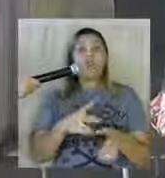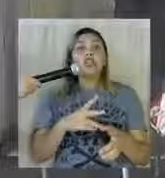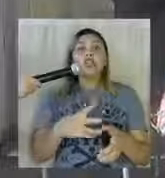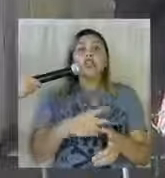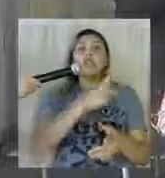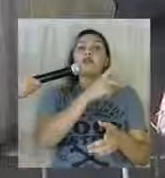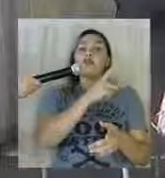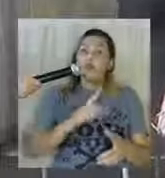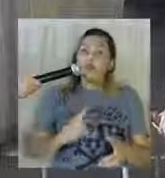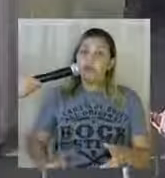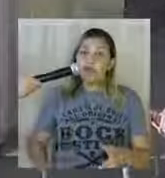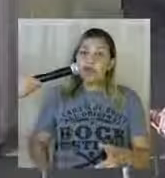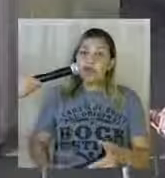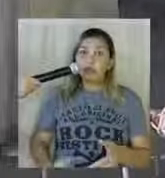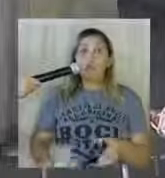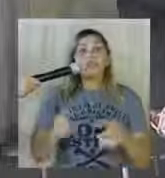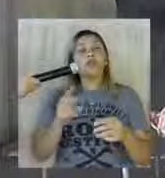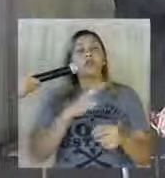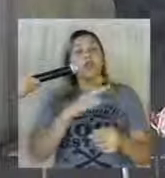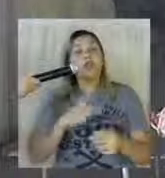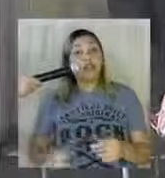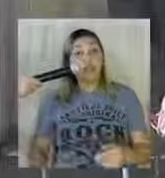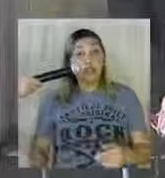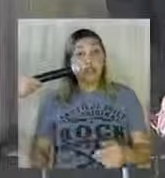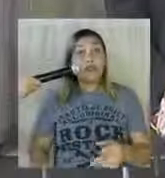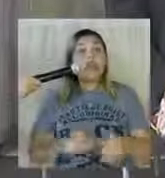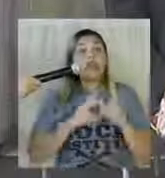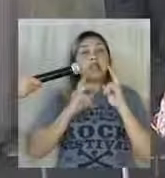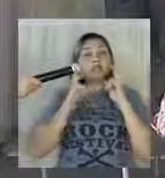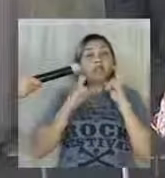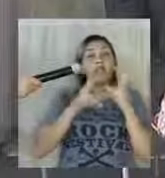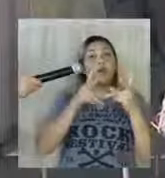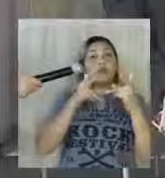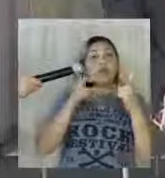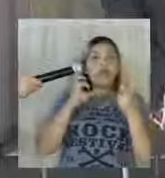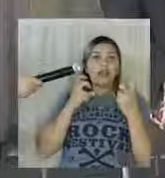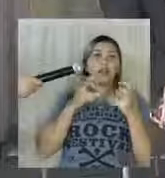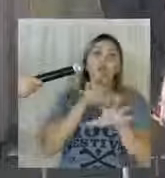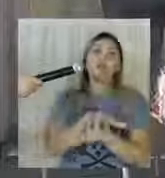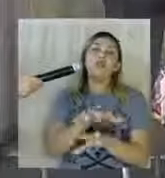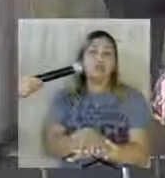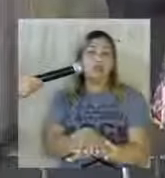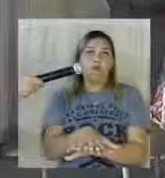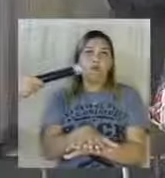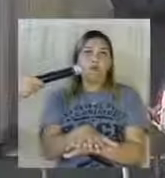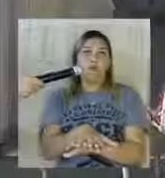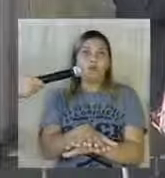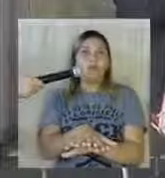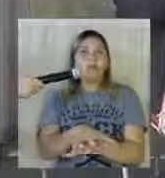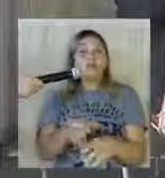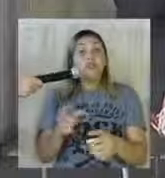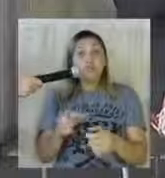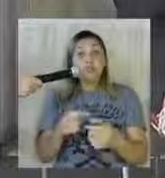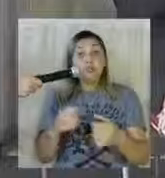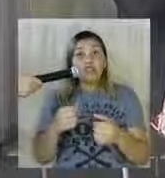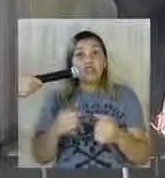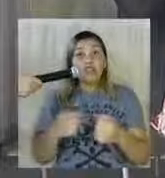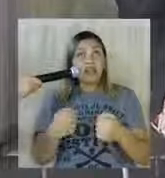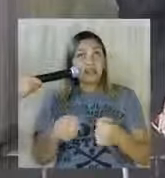necessário que os prefeitos, que os vereadores, eles tenham um olhar de inclusão. Se